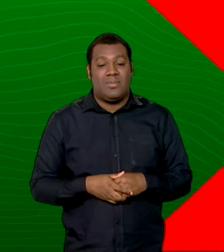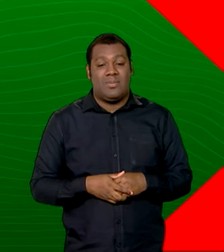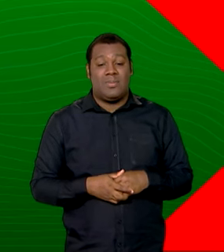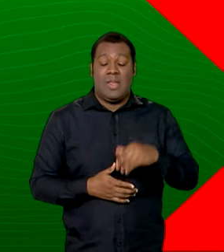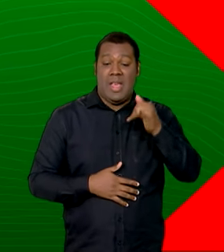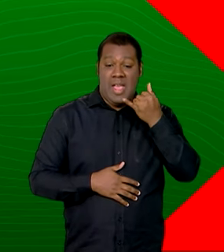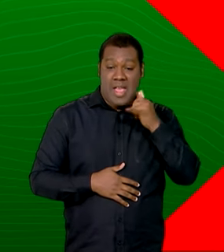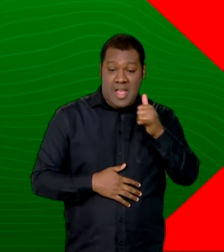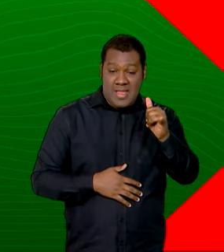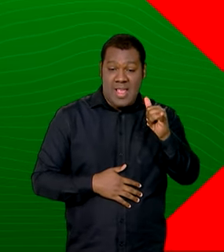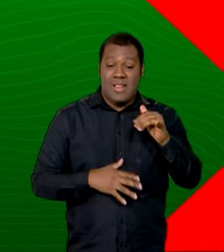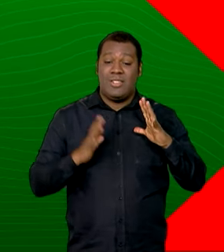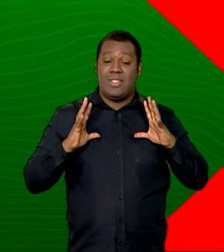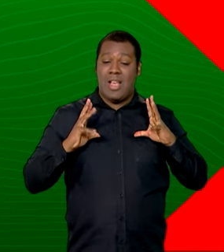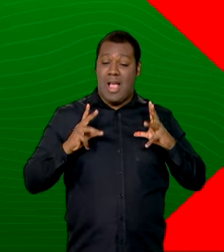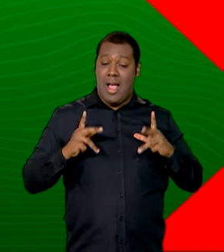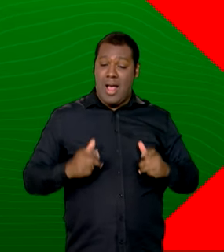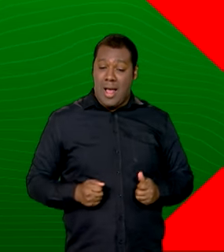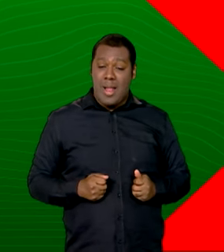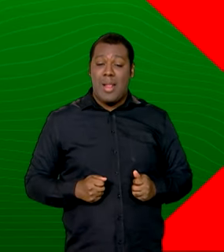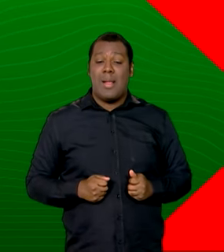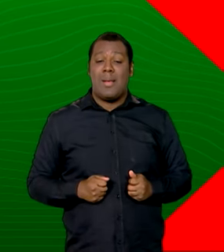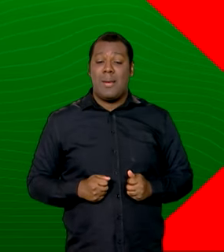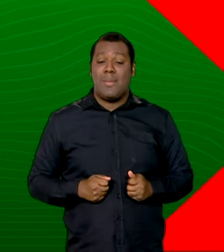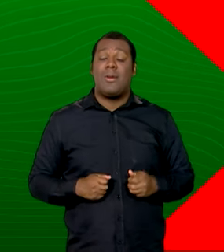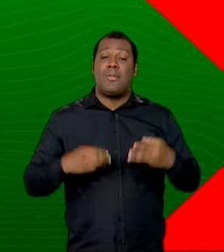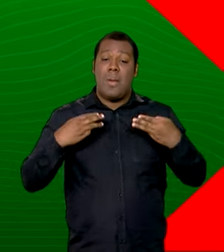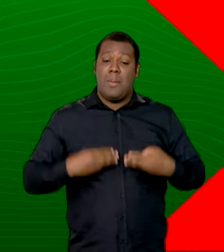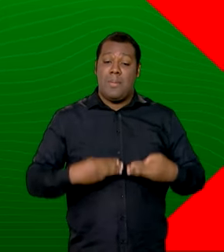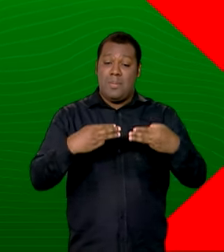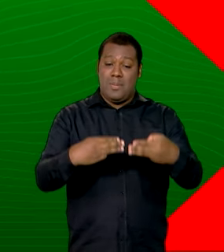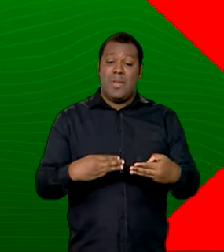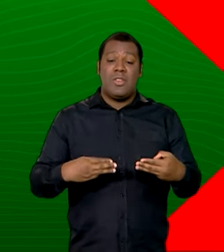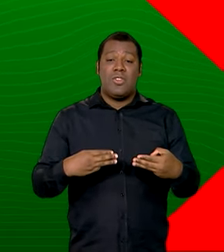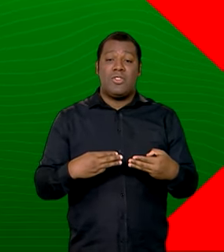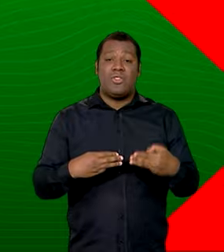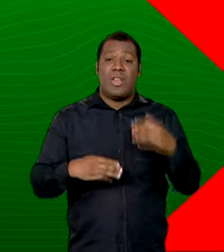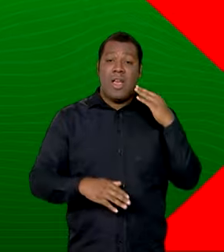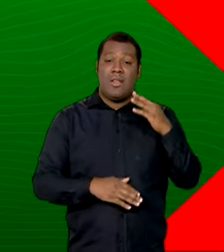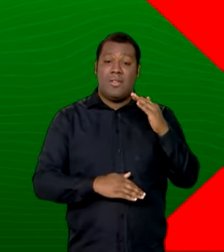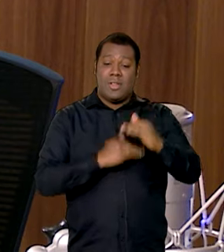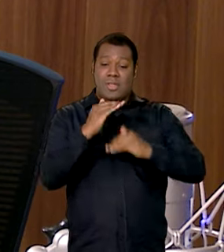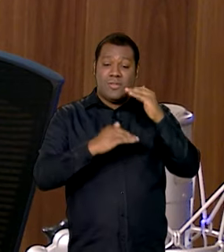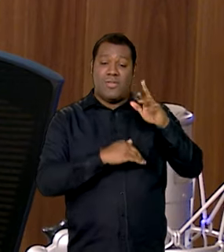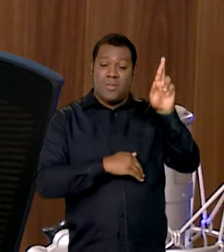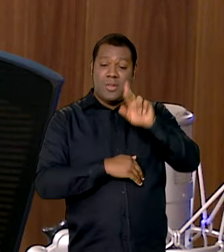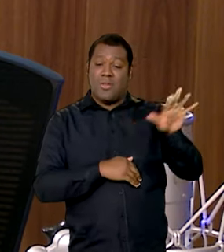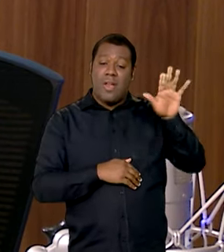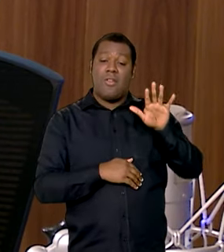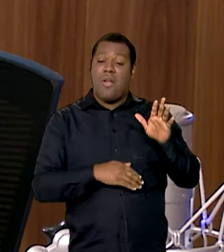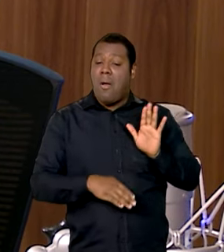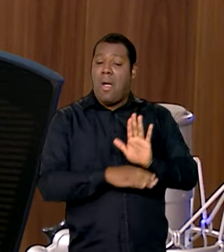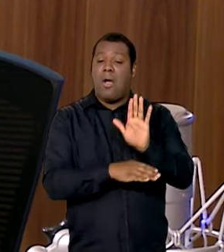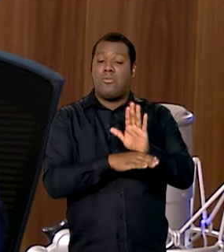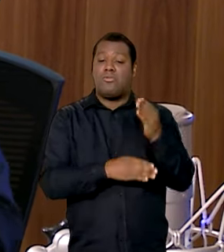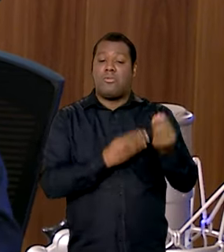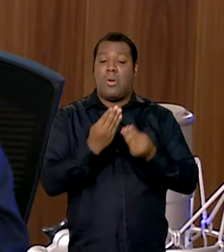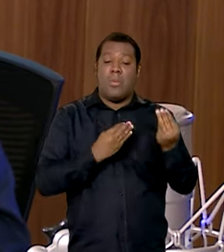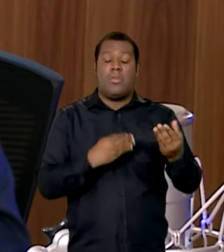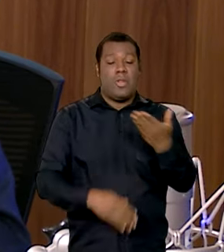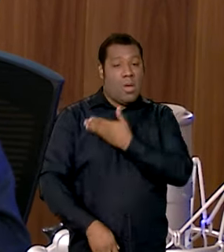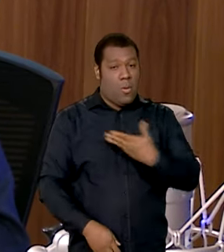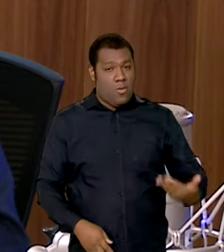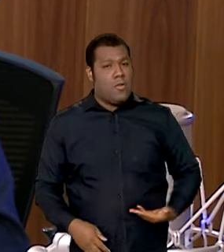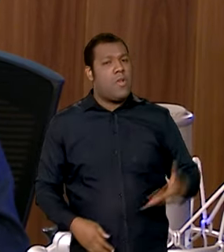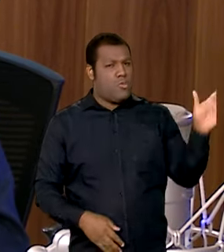renováveis como é que tá essa questão no Ministério Pronto Olha isso vem muito forte viu no governo Lula